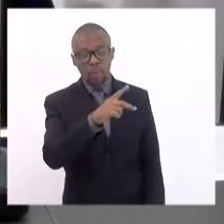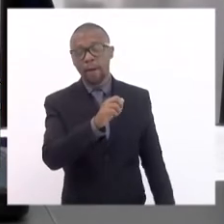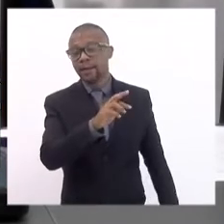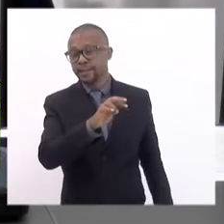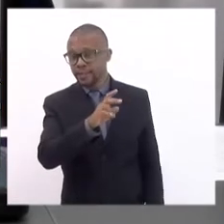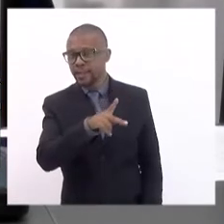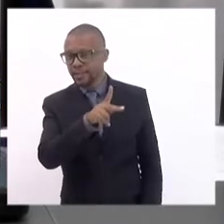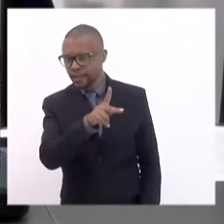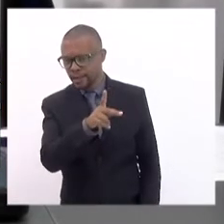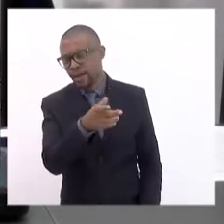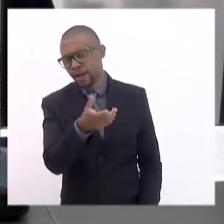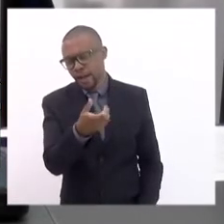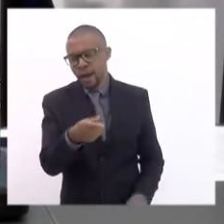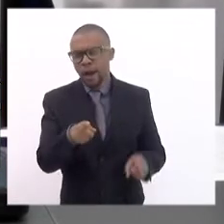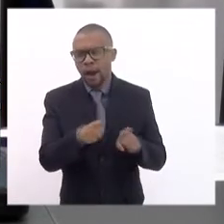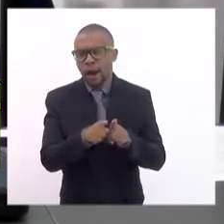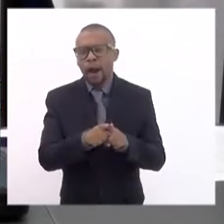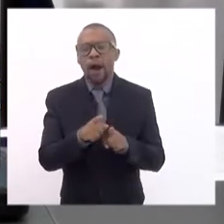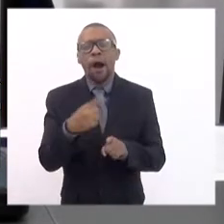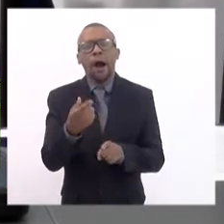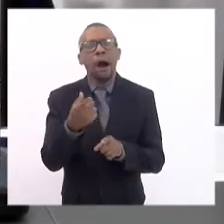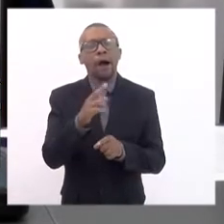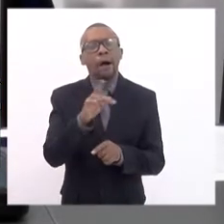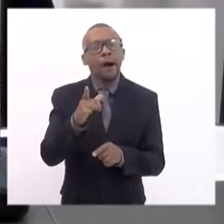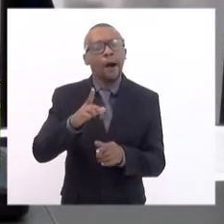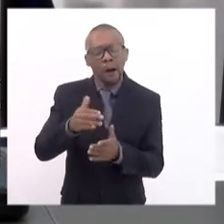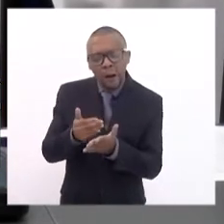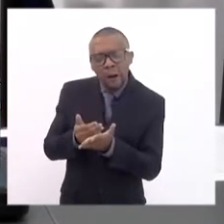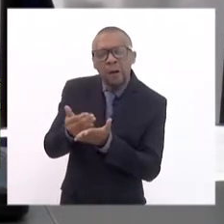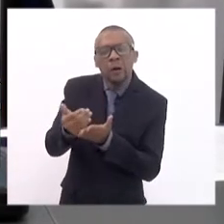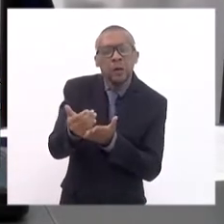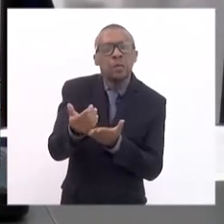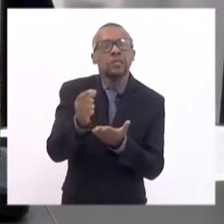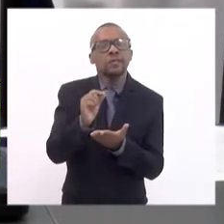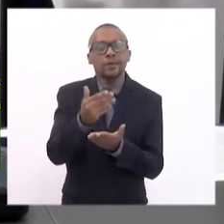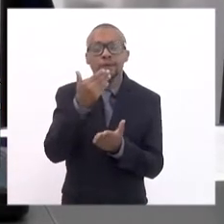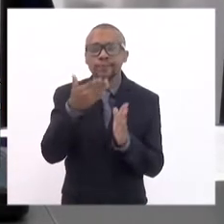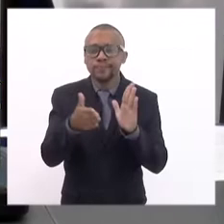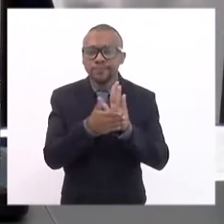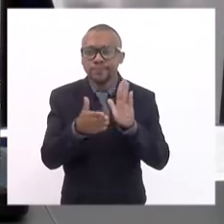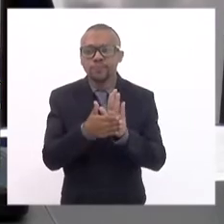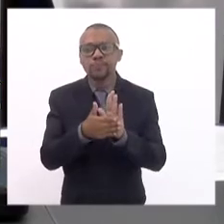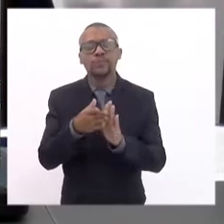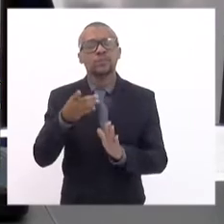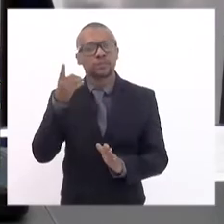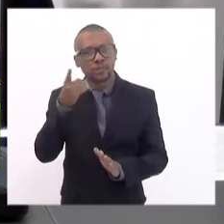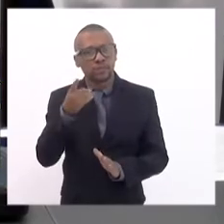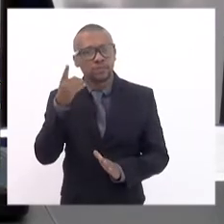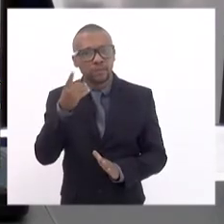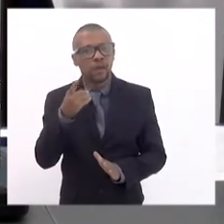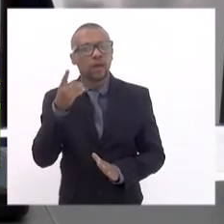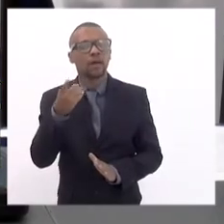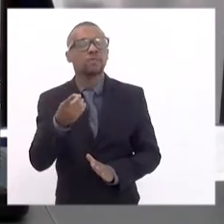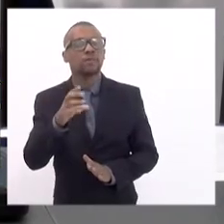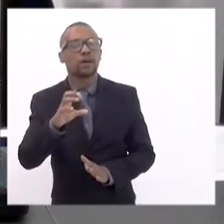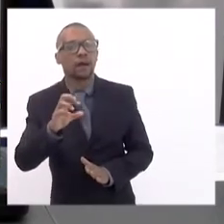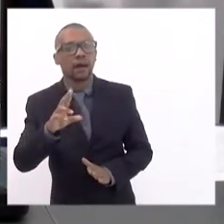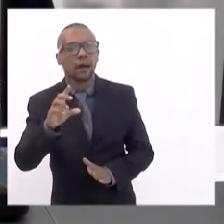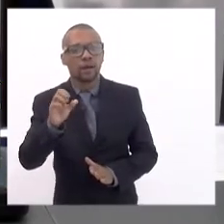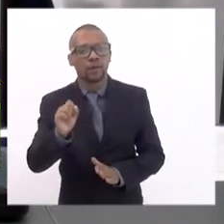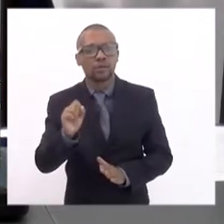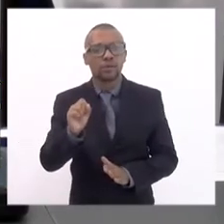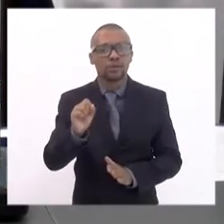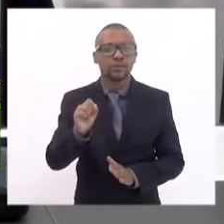manifestar, a gente vai fazer uma rodada inicial, como propôs o deputado Carlos Mink, que nós sabemos, conhecemos as leis,